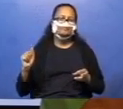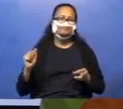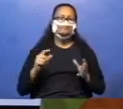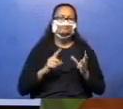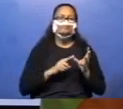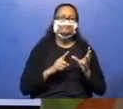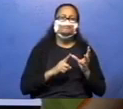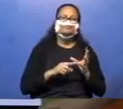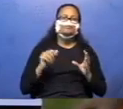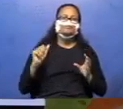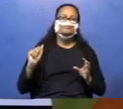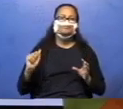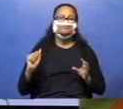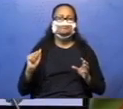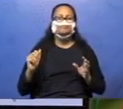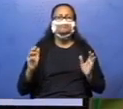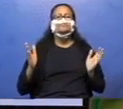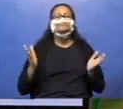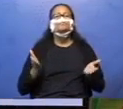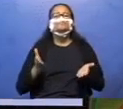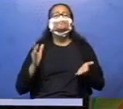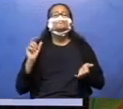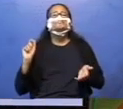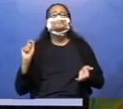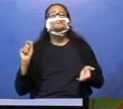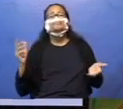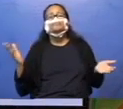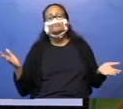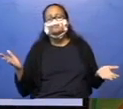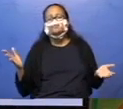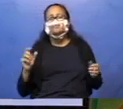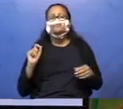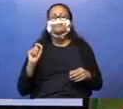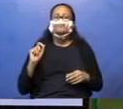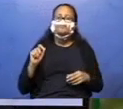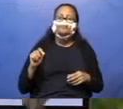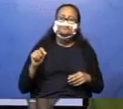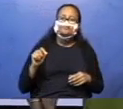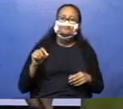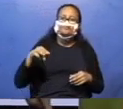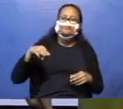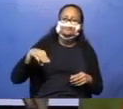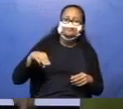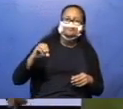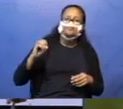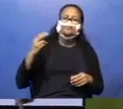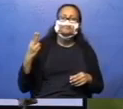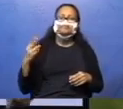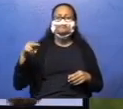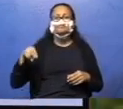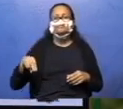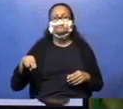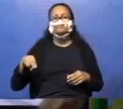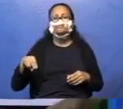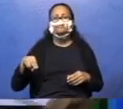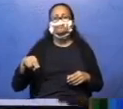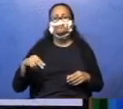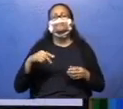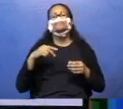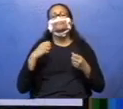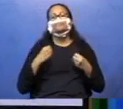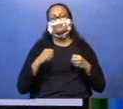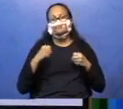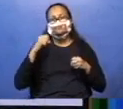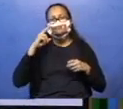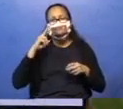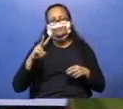A. E agora, quem que a gente vai acrescentar? O M ou N? Eu preciso ver quem está